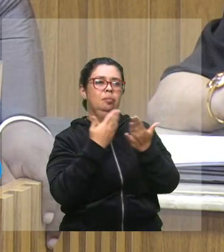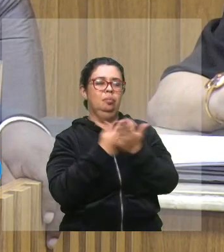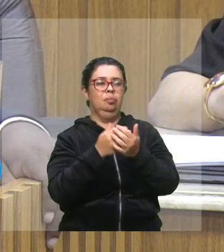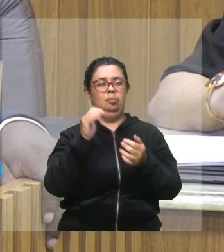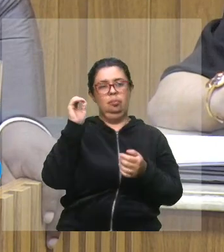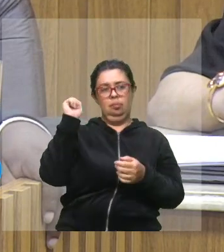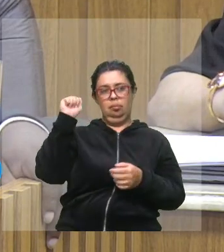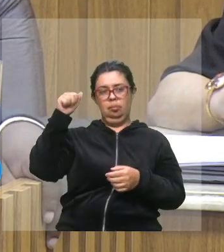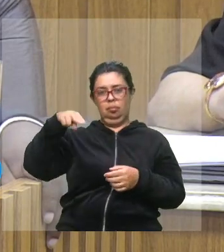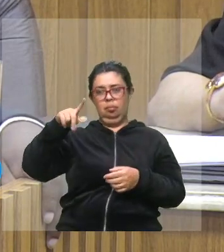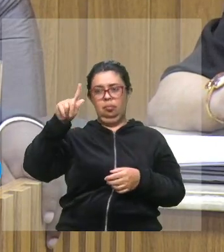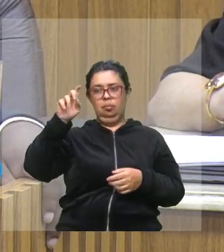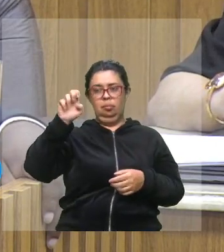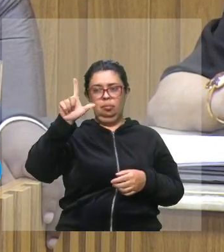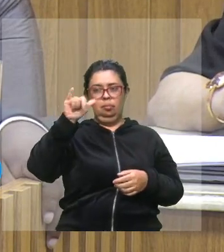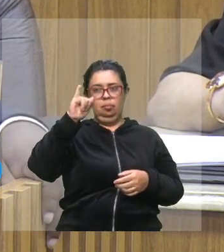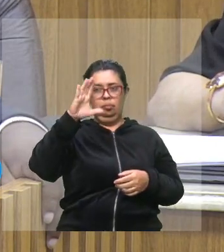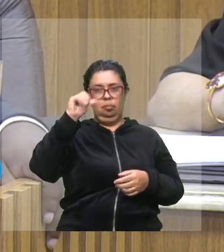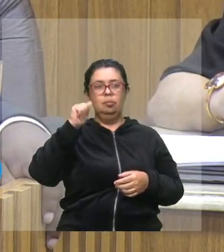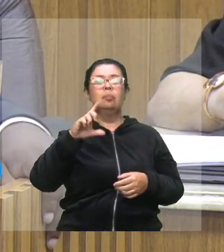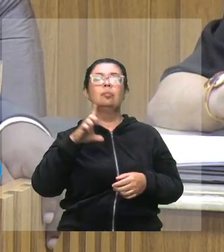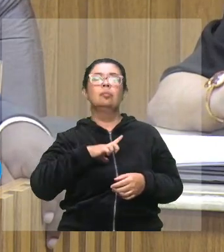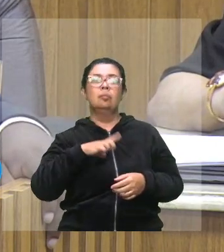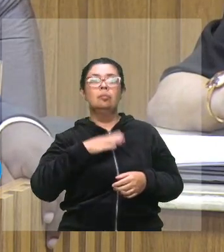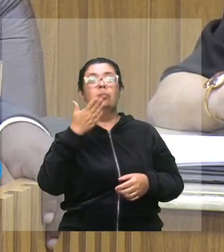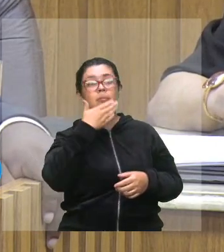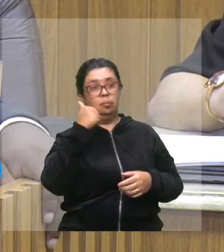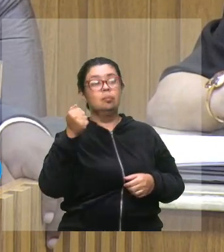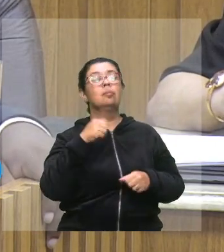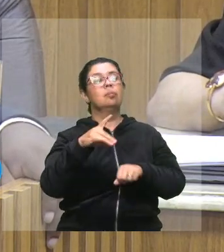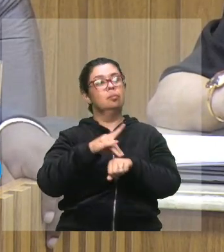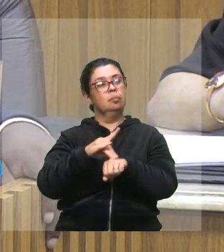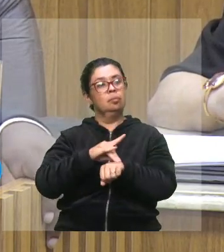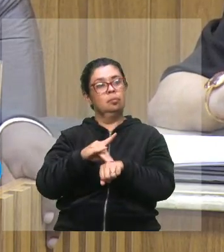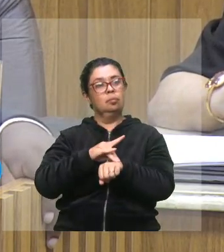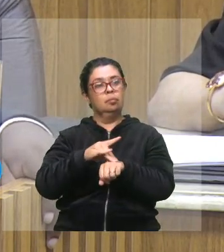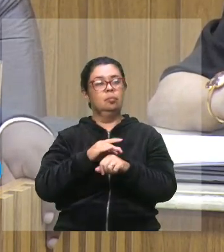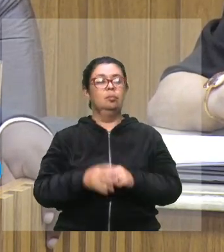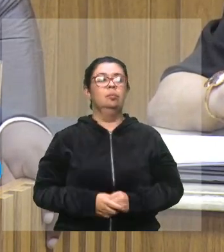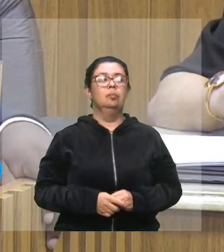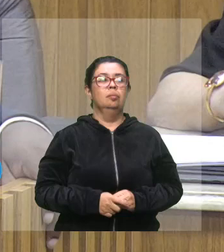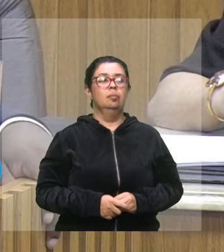Angélica Amorim Pereira, que a recapeou ali, que estava precisando, né, o